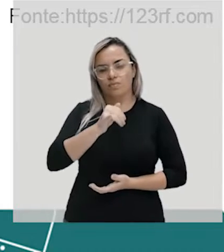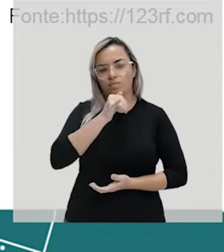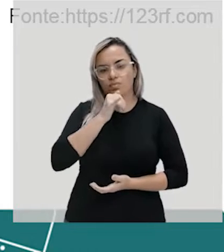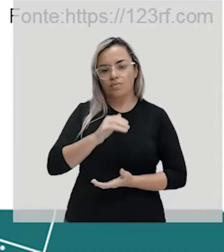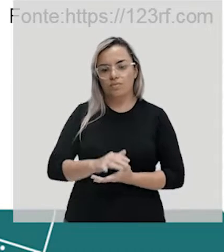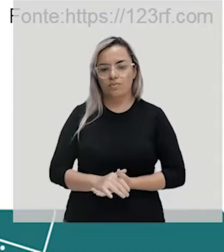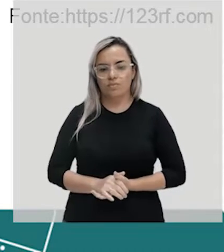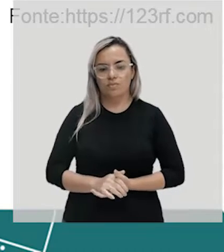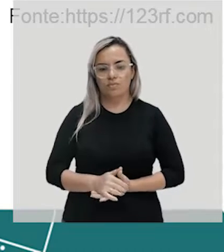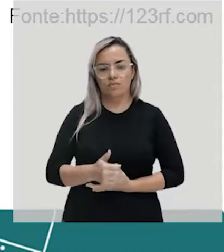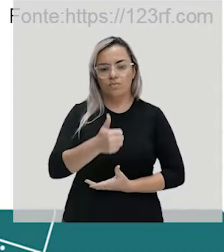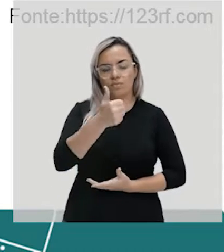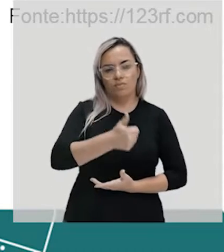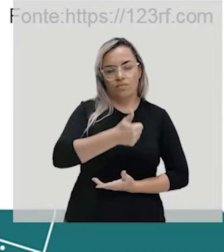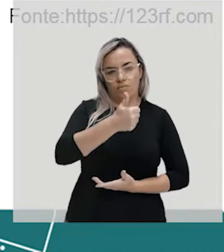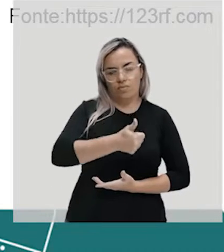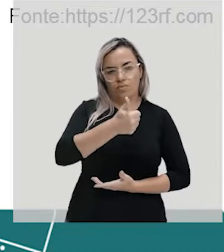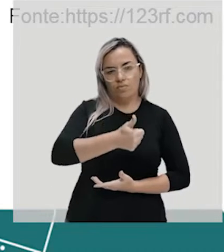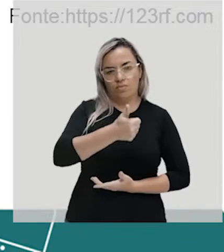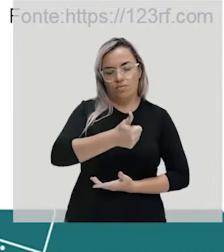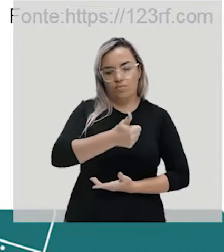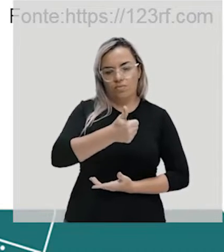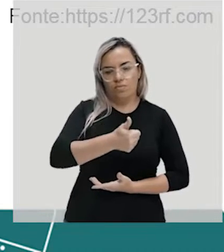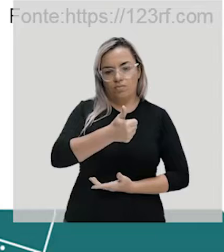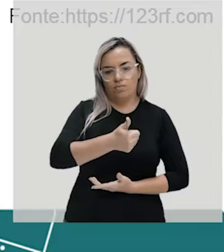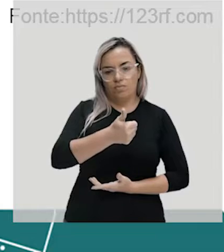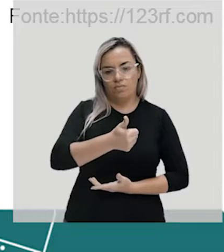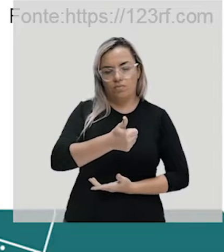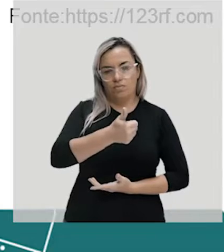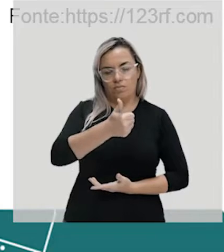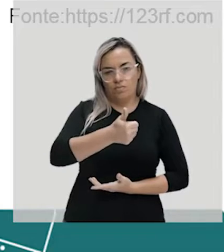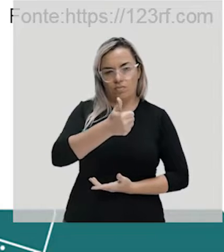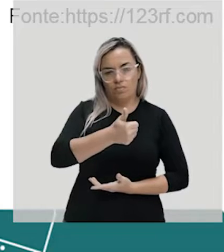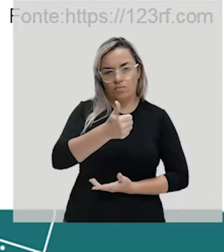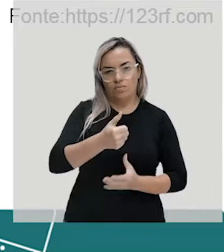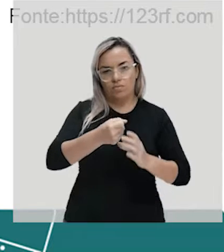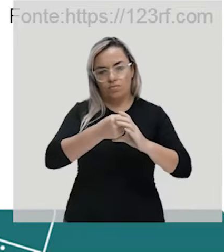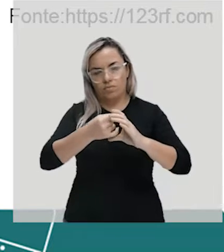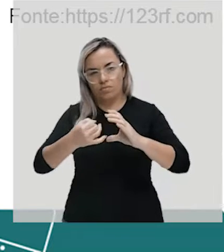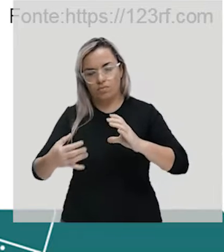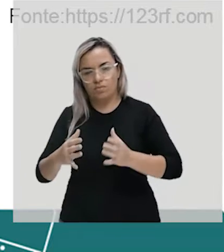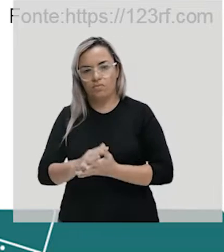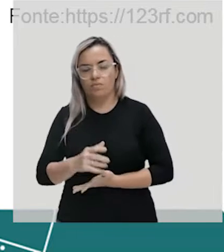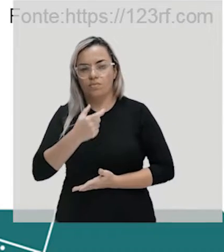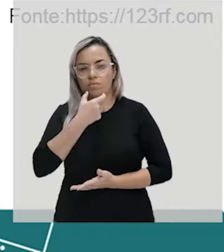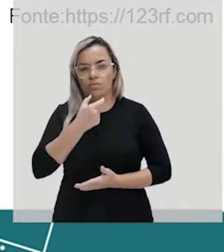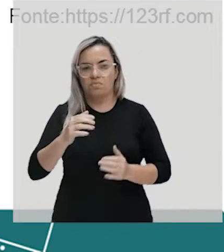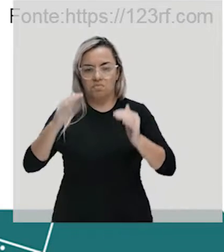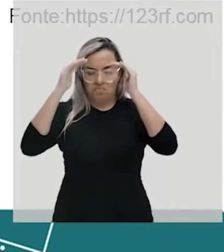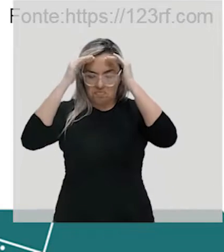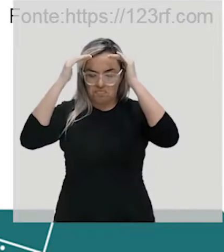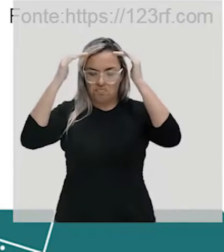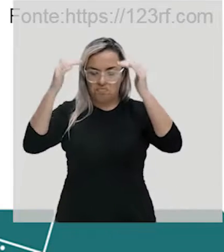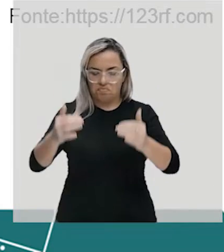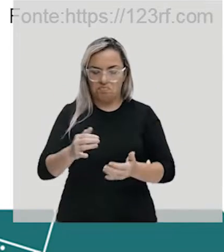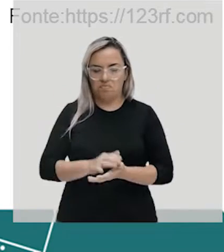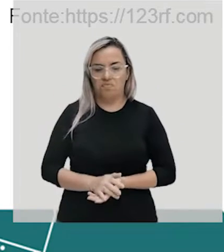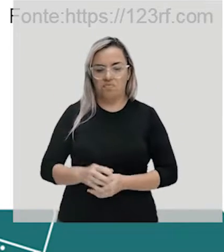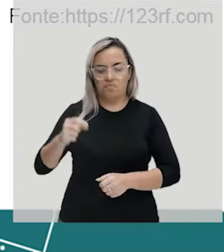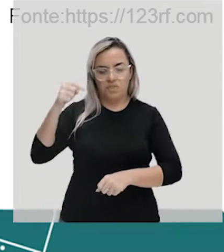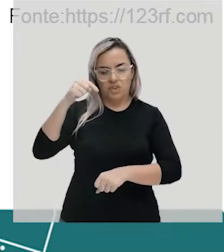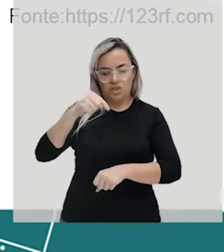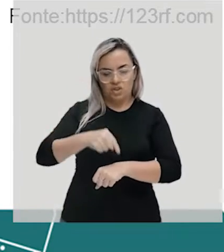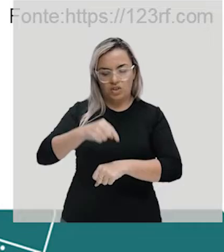primeiro. Não é um esteriótipo eles Realmente são fonte UOL os britânicos respeitam muito a